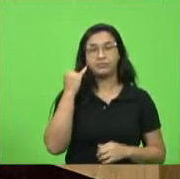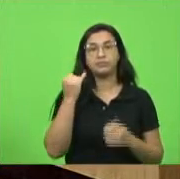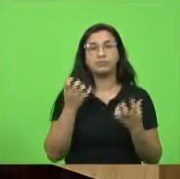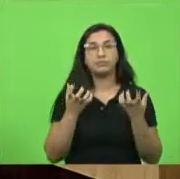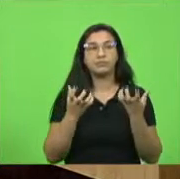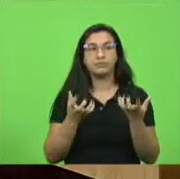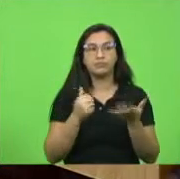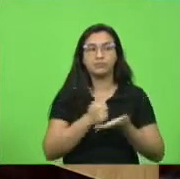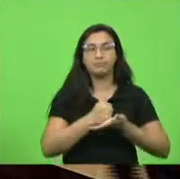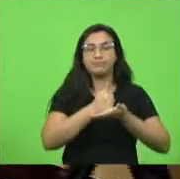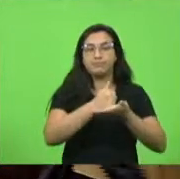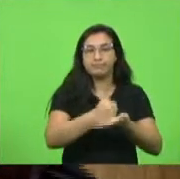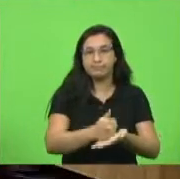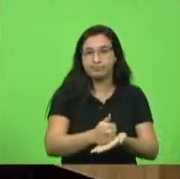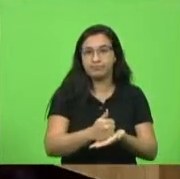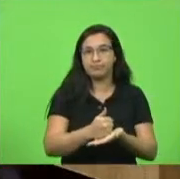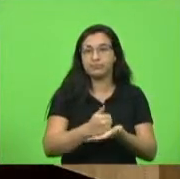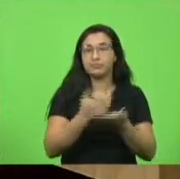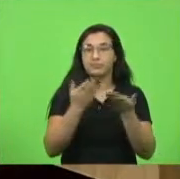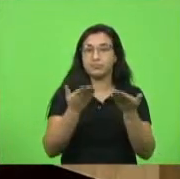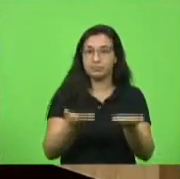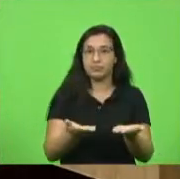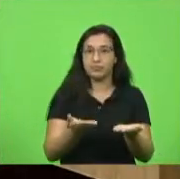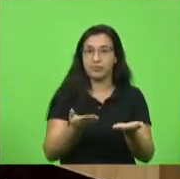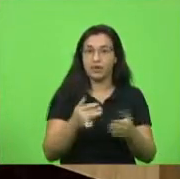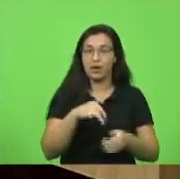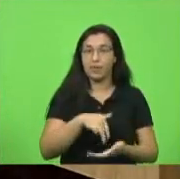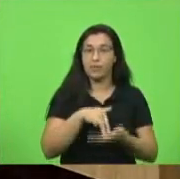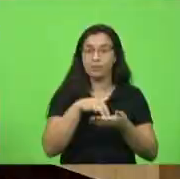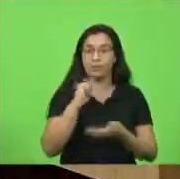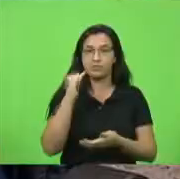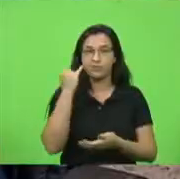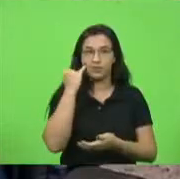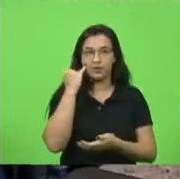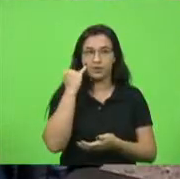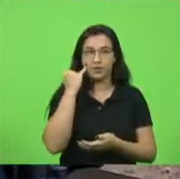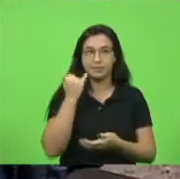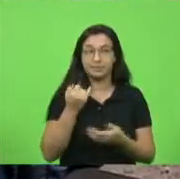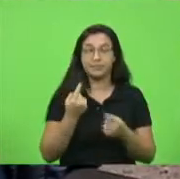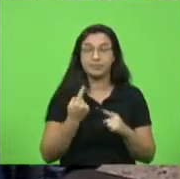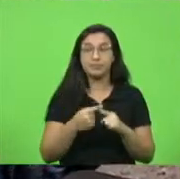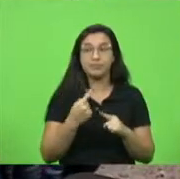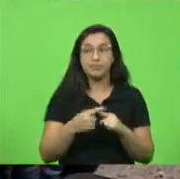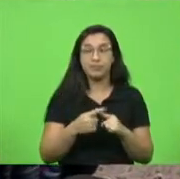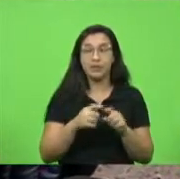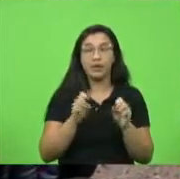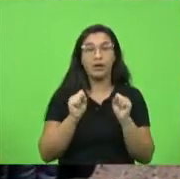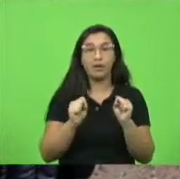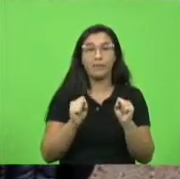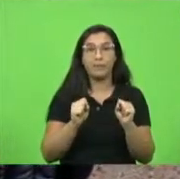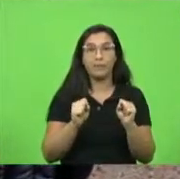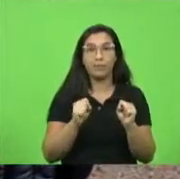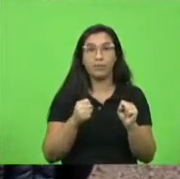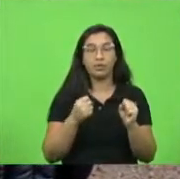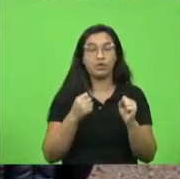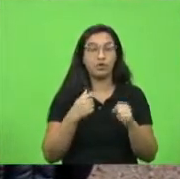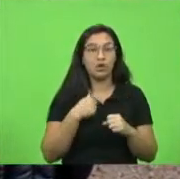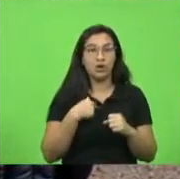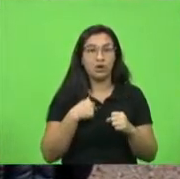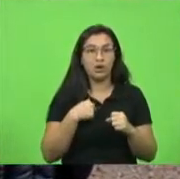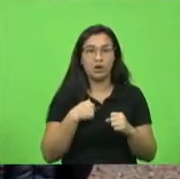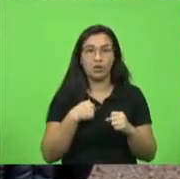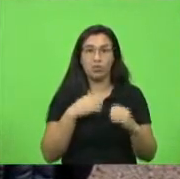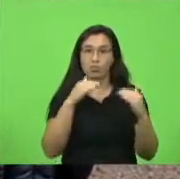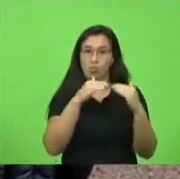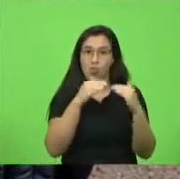apoio à moção do deputado Jessé Lopes, embora também possa discordar de algumas